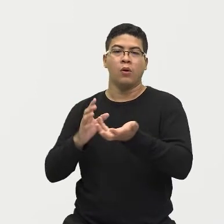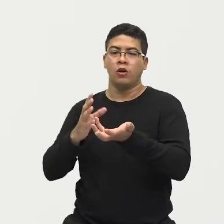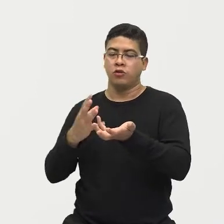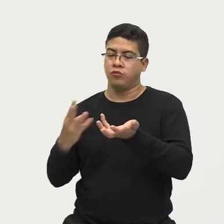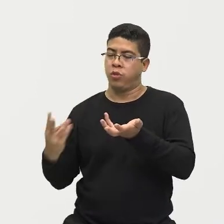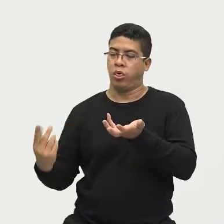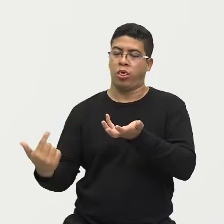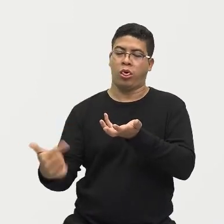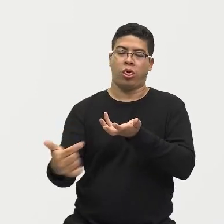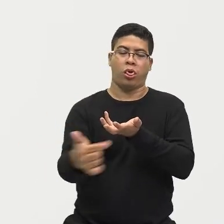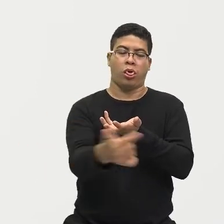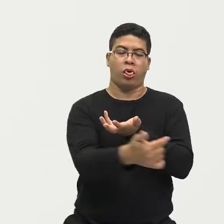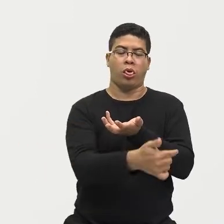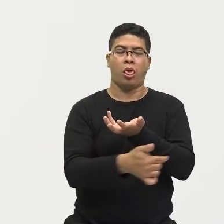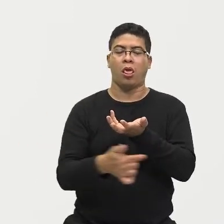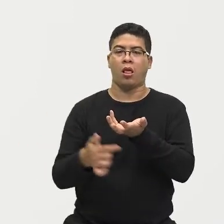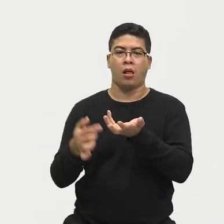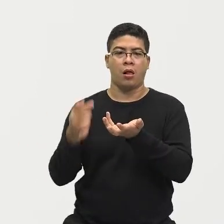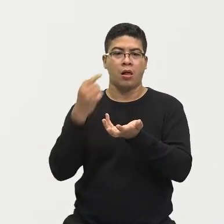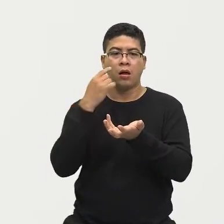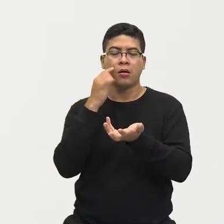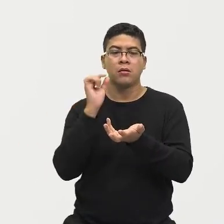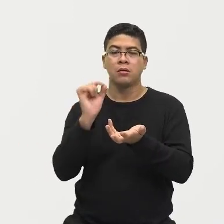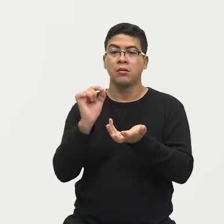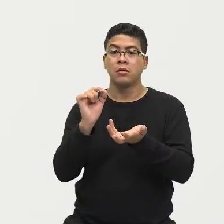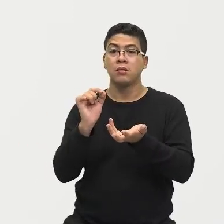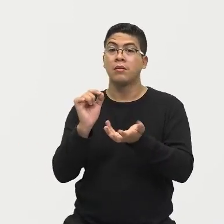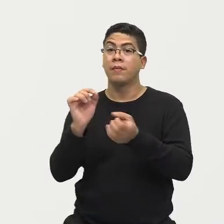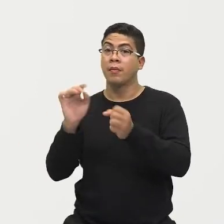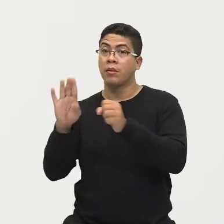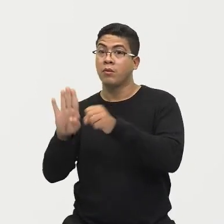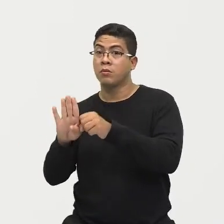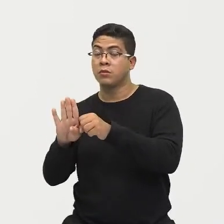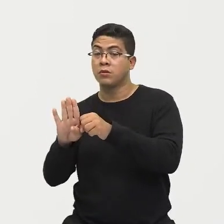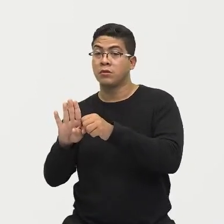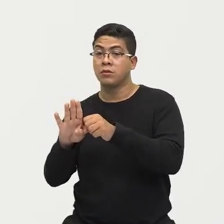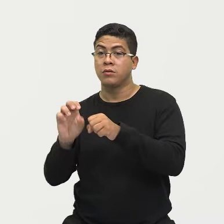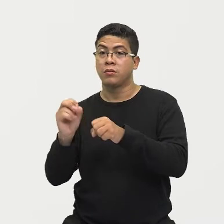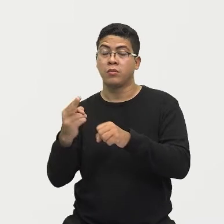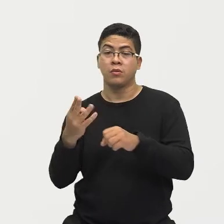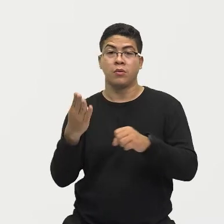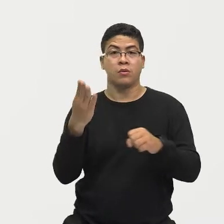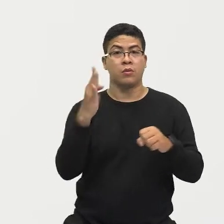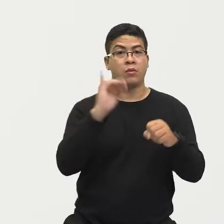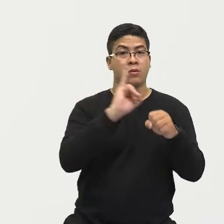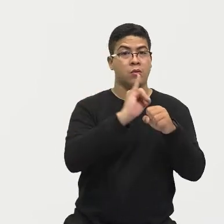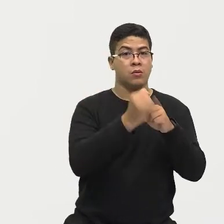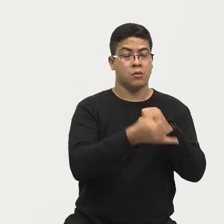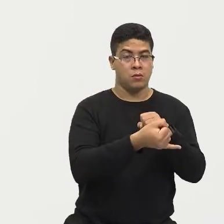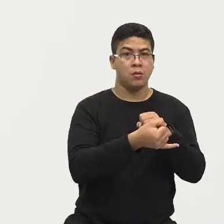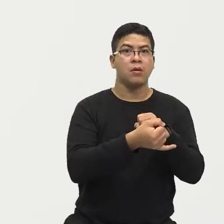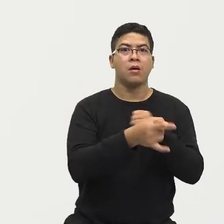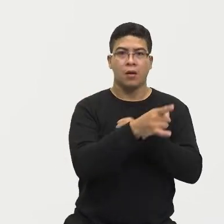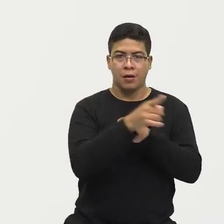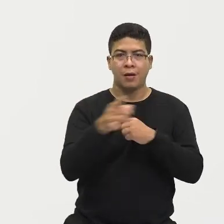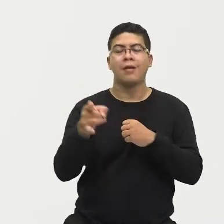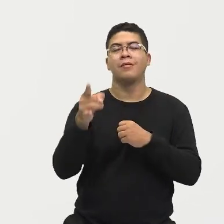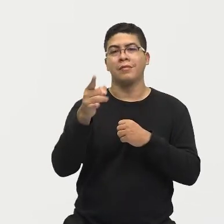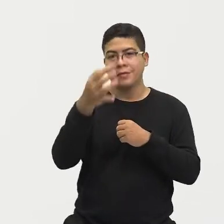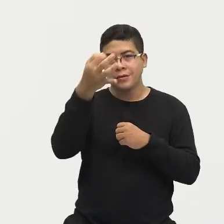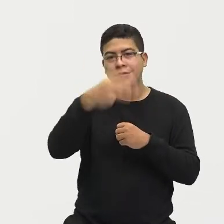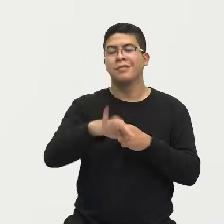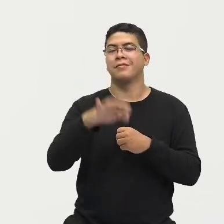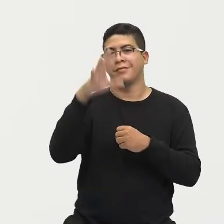é um substantivo ou ele é uma característica, ele é um adjetivo? Exato, agora você aprendeu, é isso